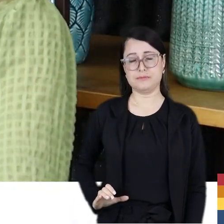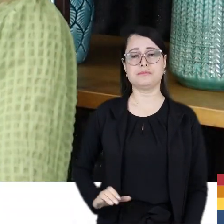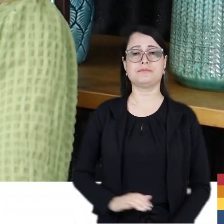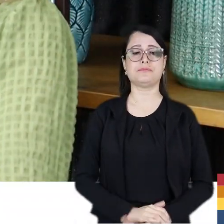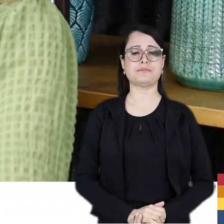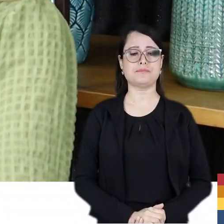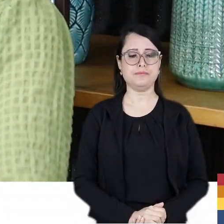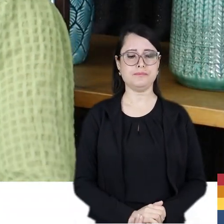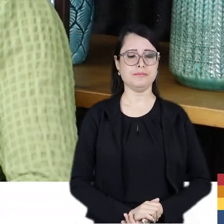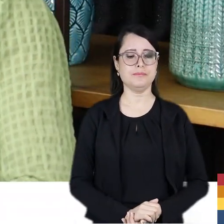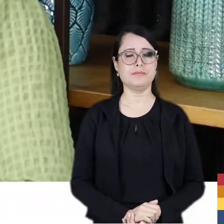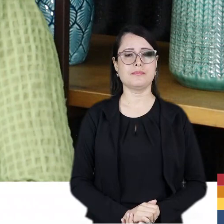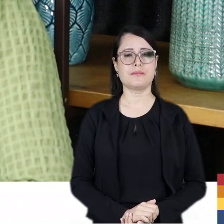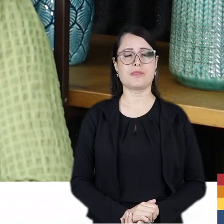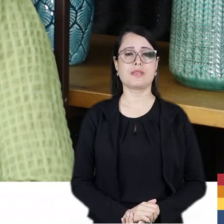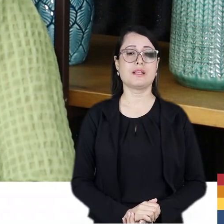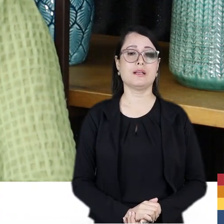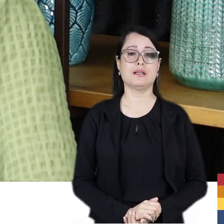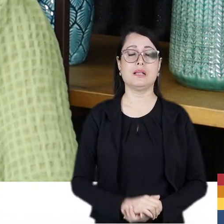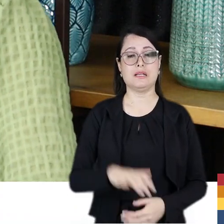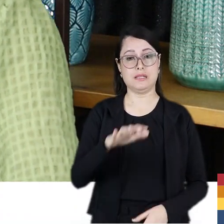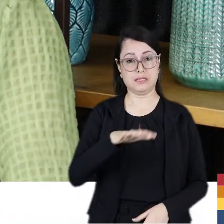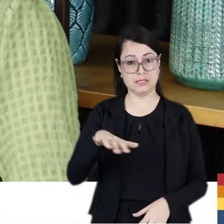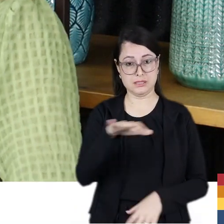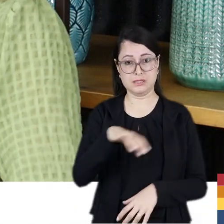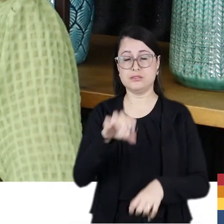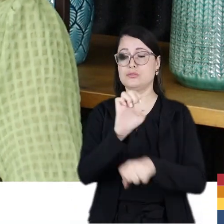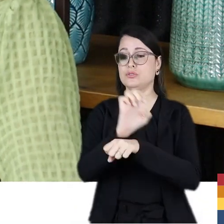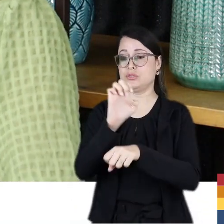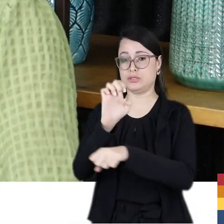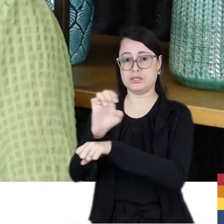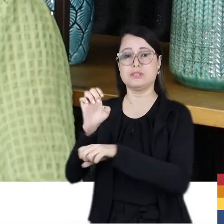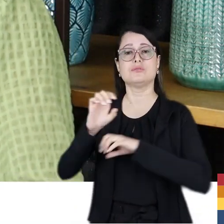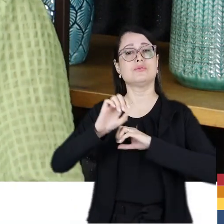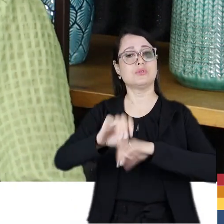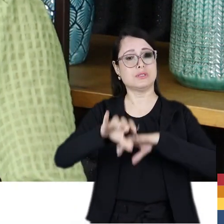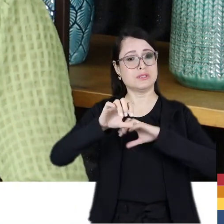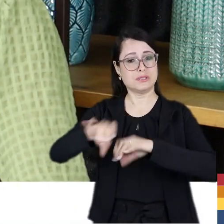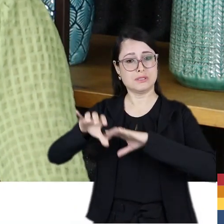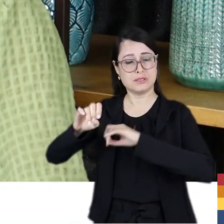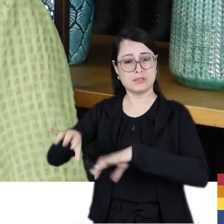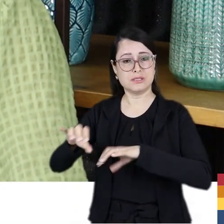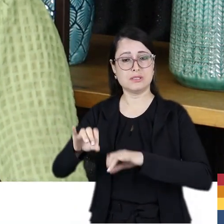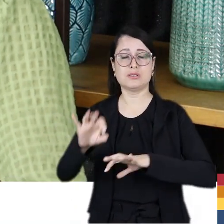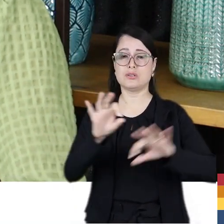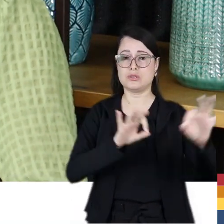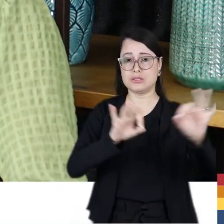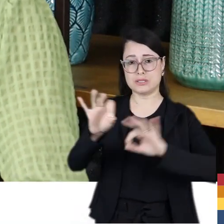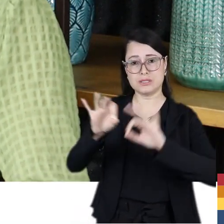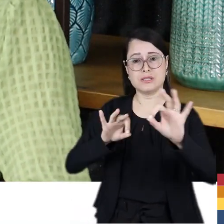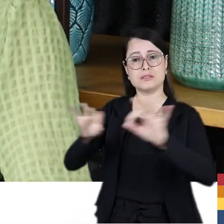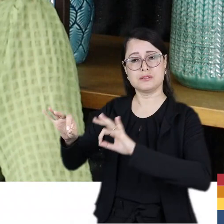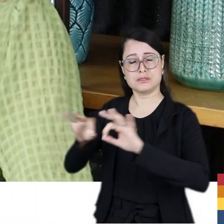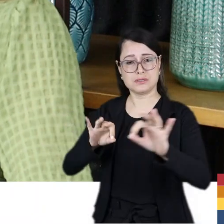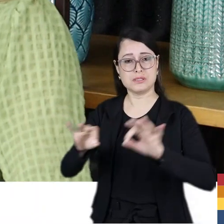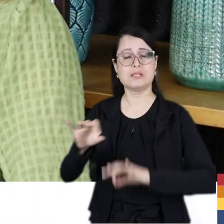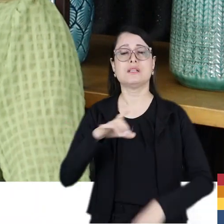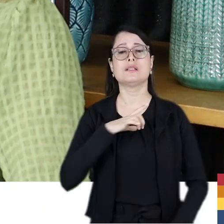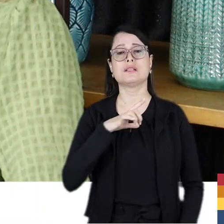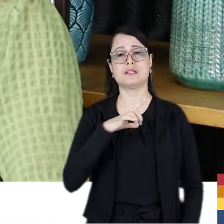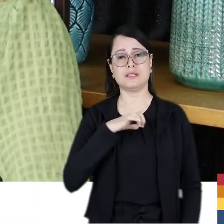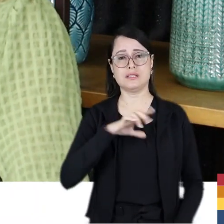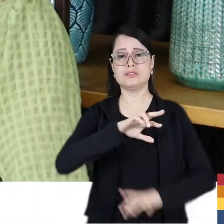E aí, na rede estadual de ensino, né? Com toda essa arquitetura organizada, nós temos aí nas diversas